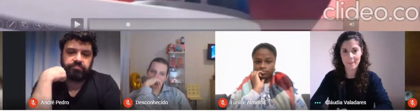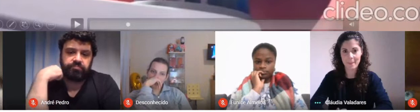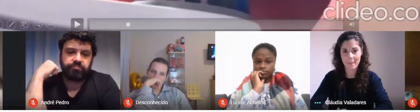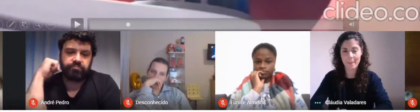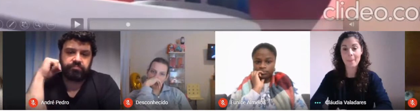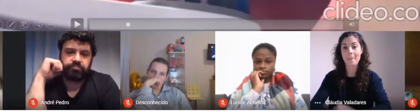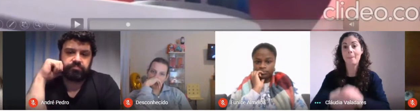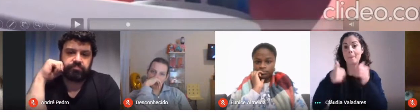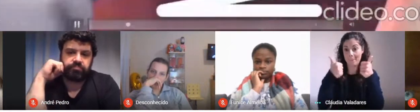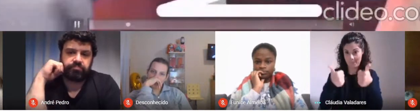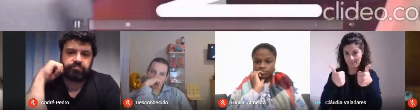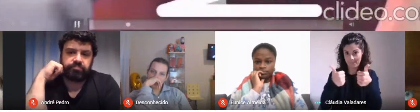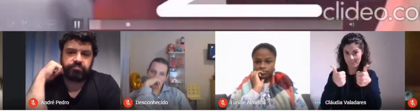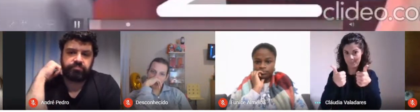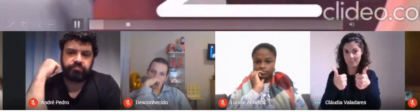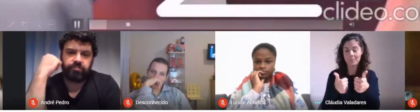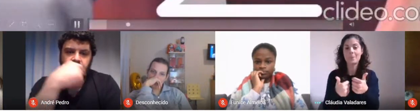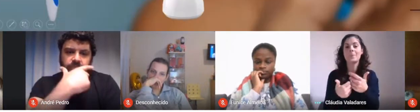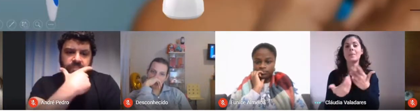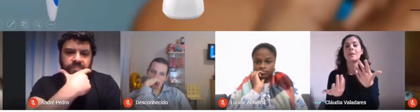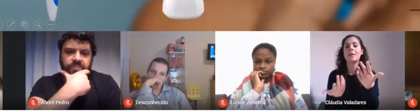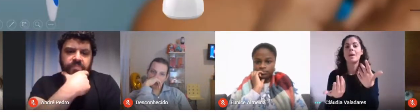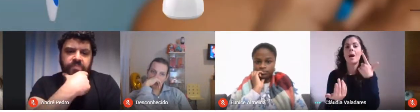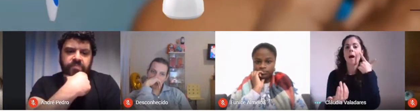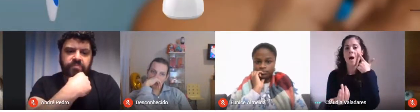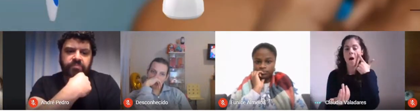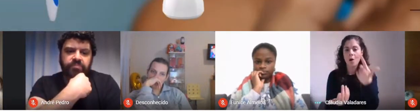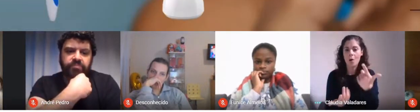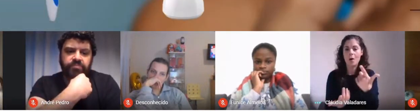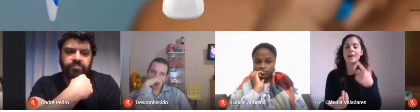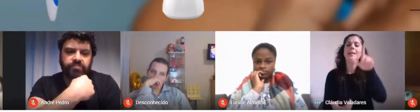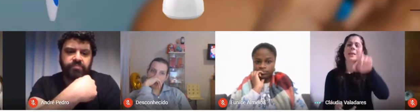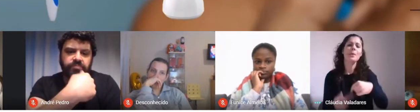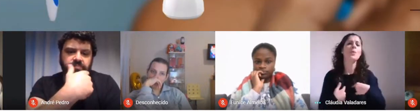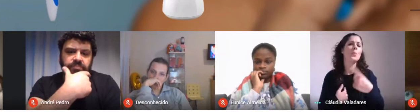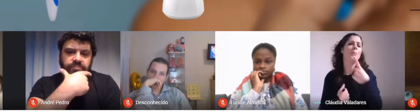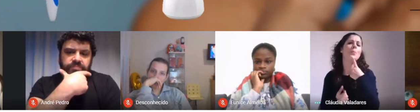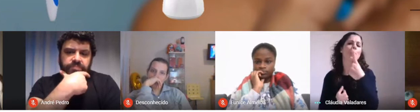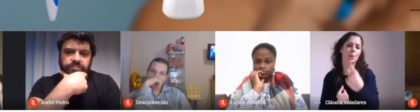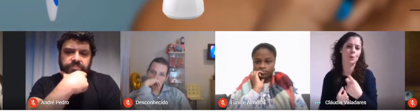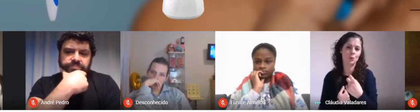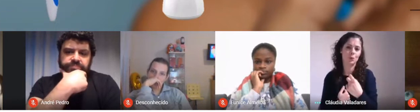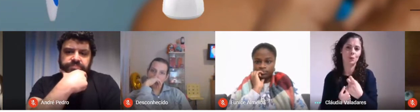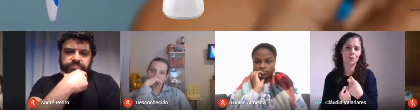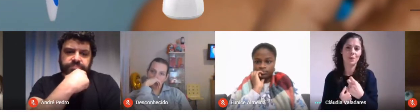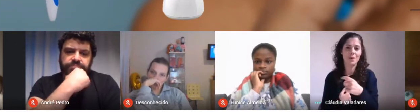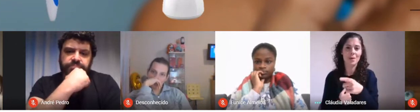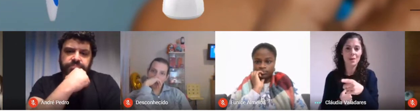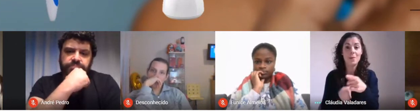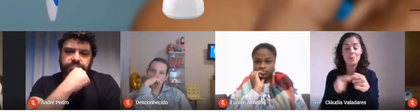Ok. Agora, eu queria perguntar, eu vejo aqui algumas carinhas, mas acho que não vejo todas.